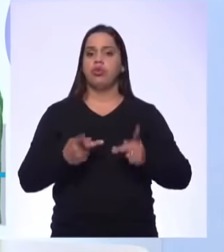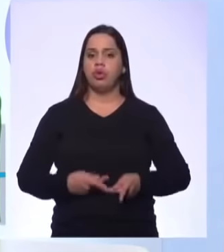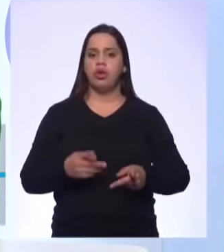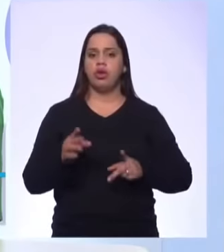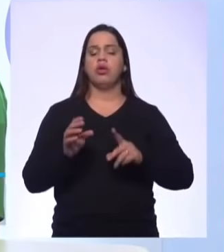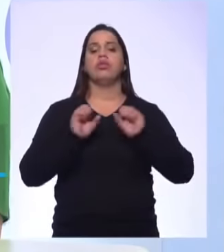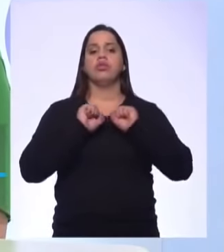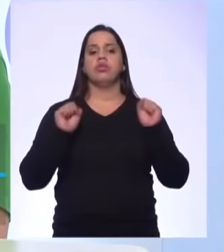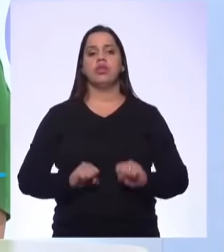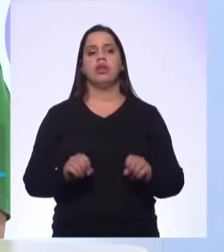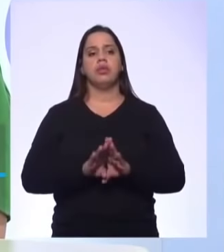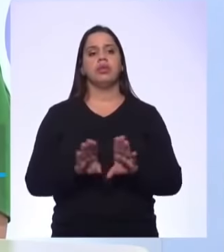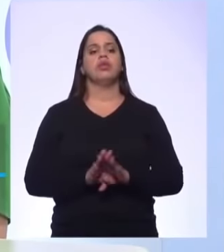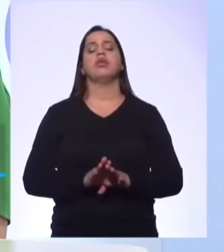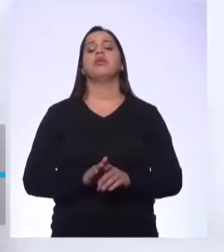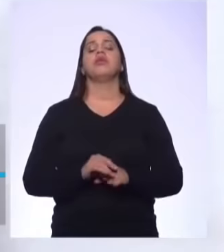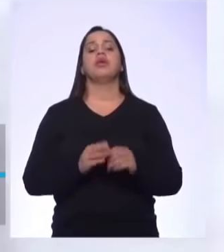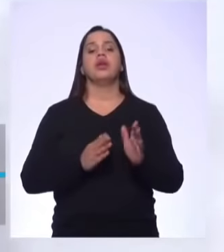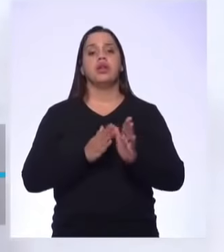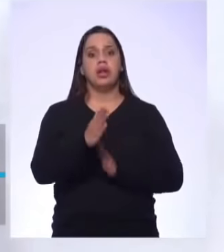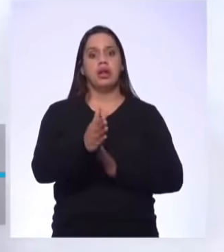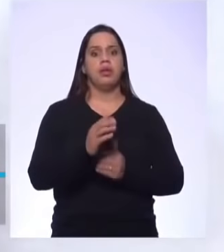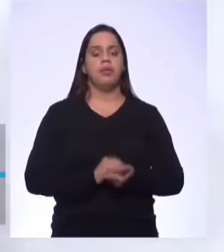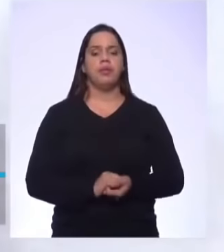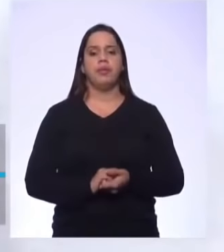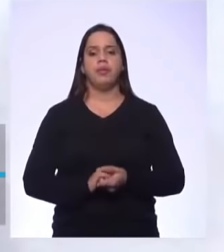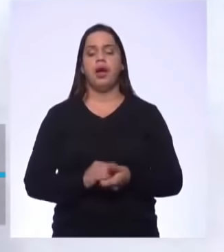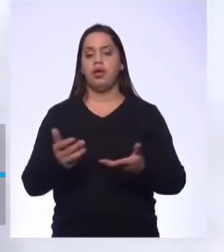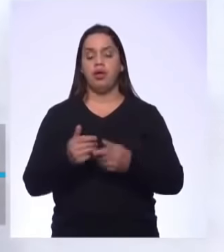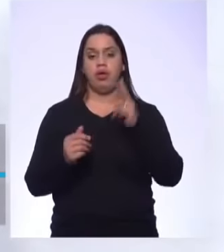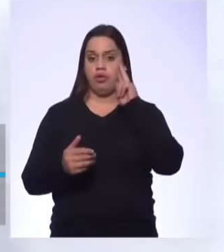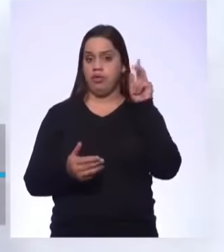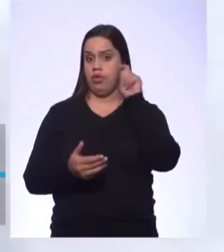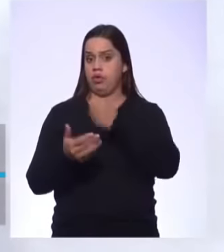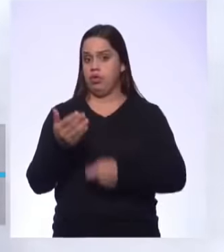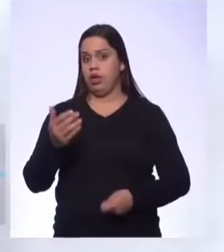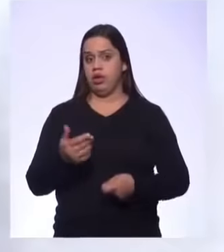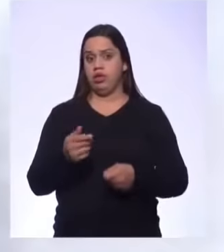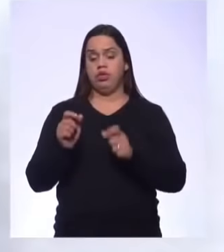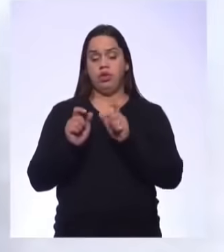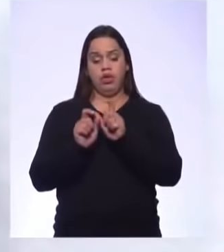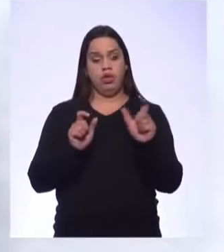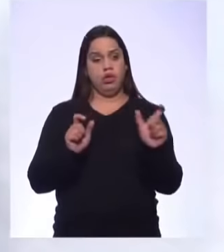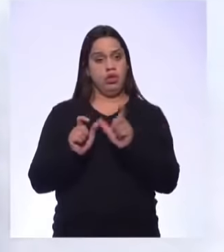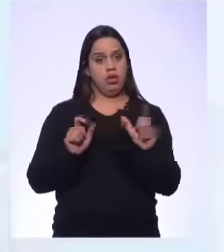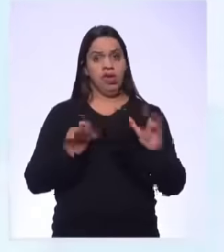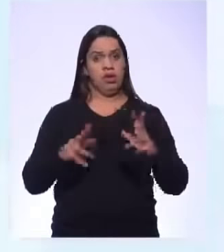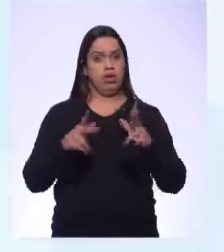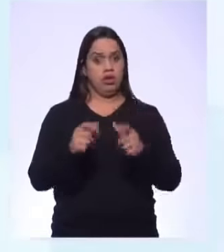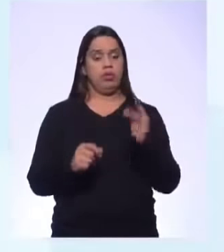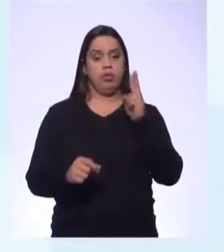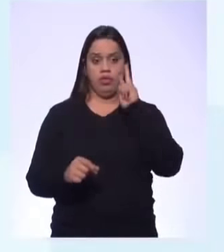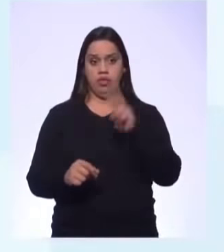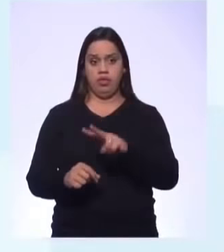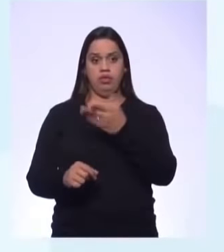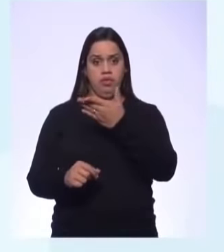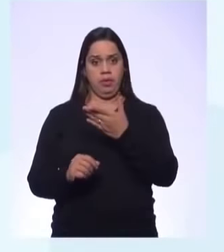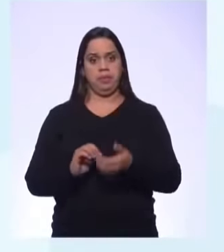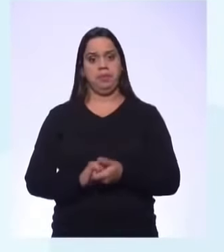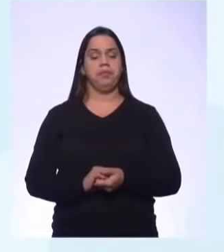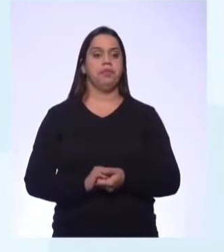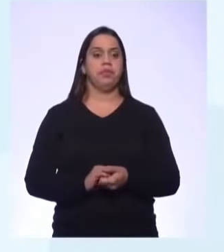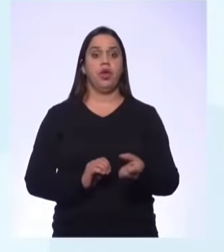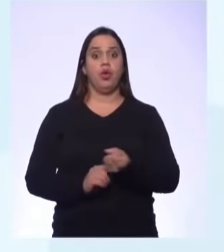trillion, trilhão. Agora, eu coloquei ali o texto para vocês e grifei os cognatos que aparecem no texto, para vocês verem. Olha